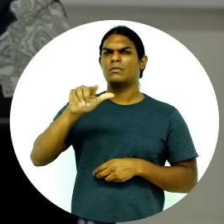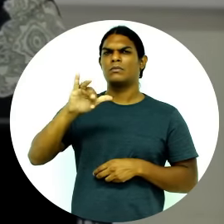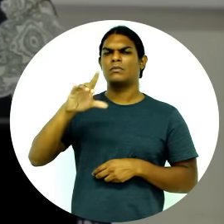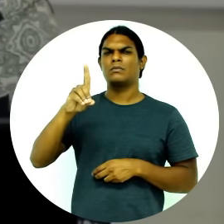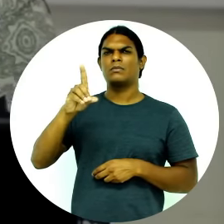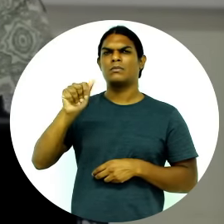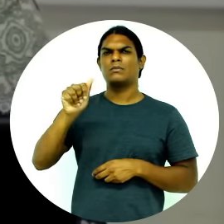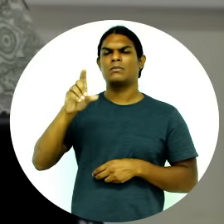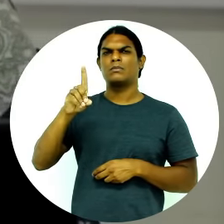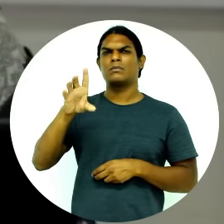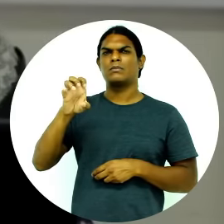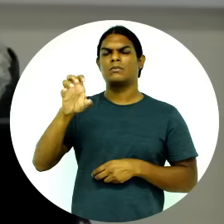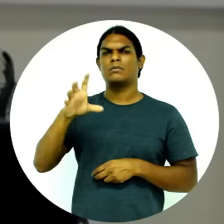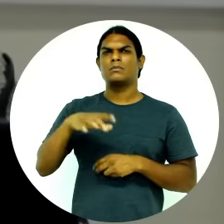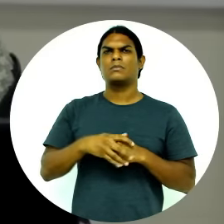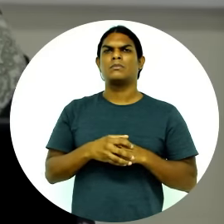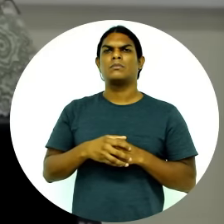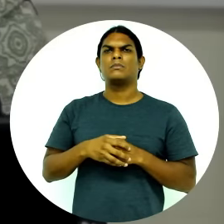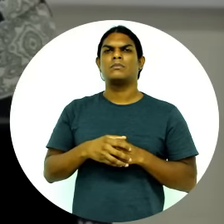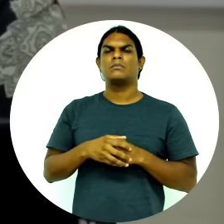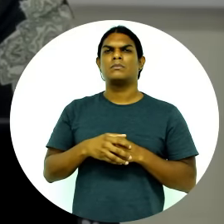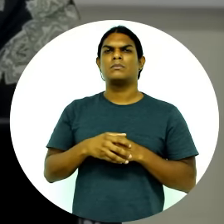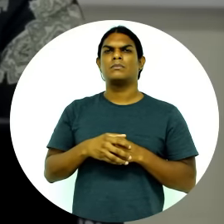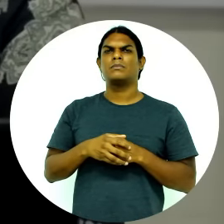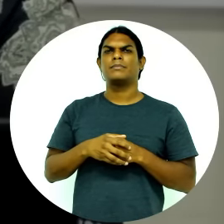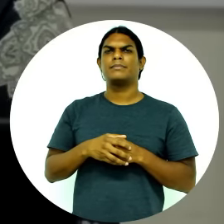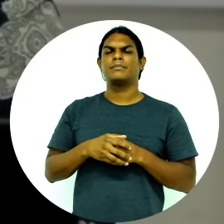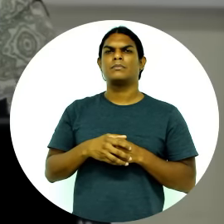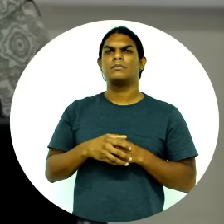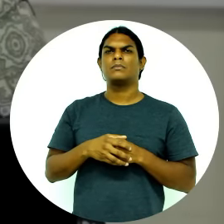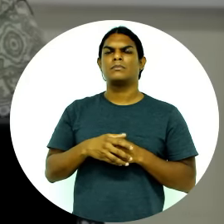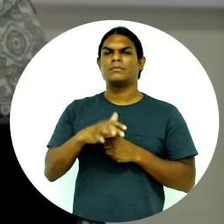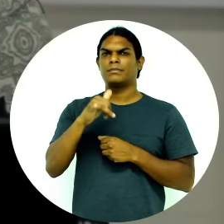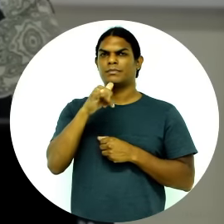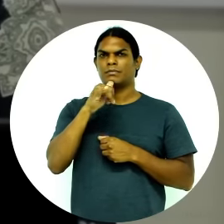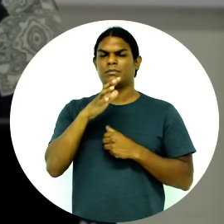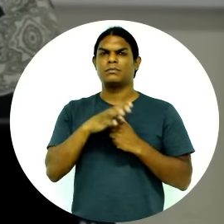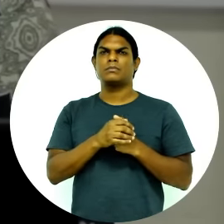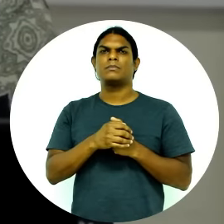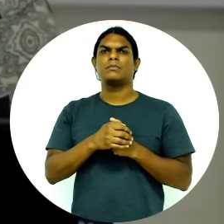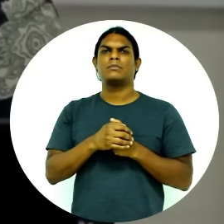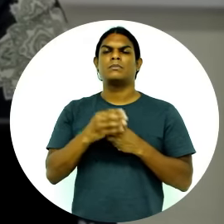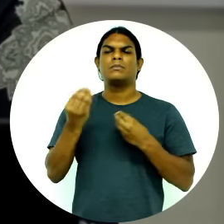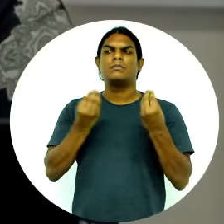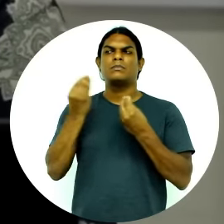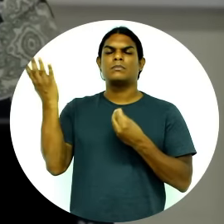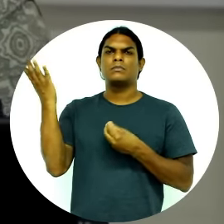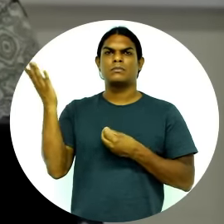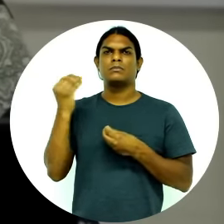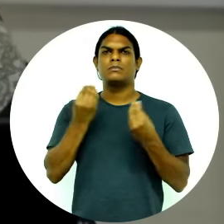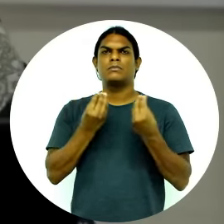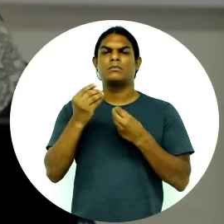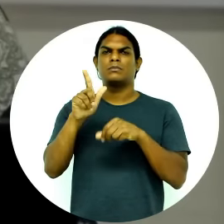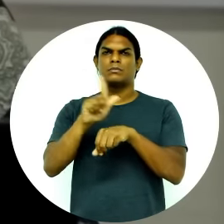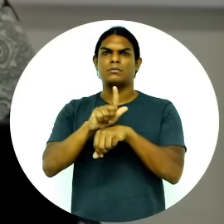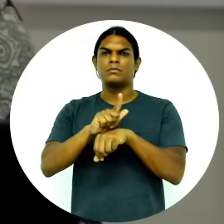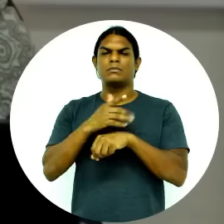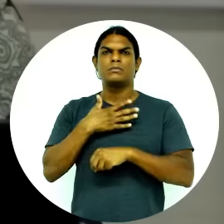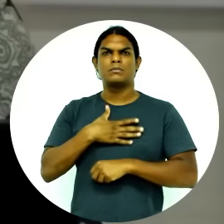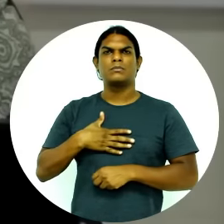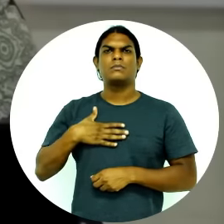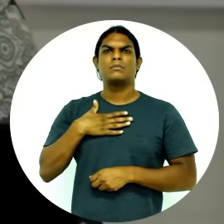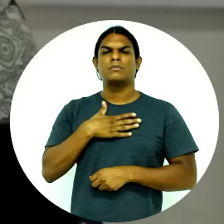corrigir ou, perdão, identificar os pontos que a organização visualiza